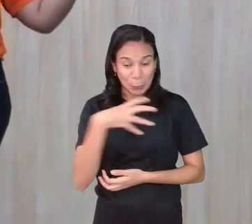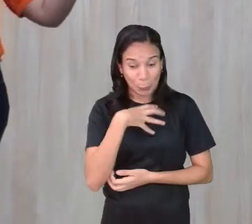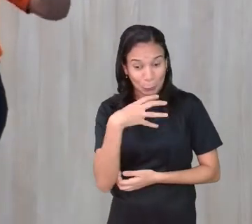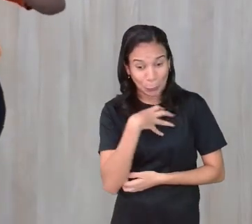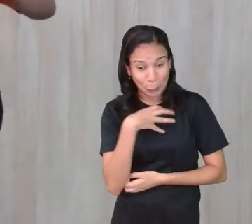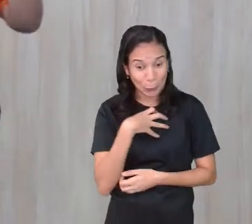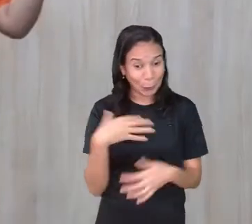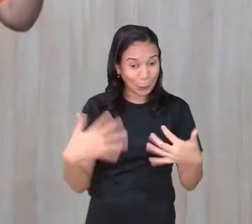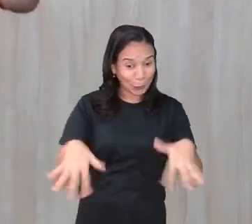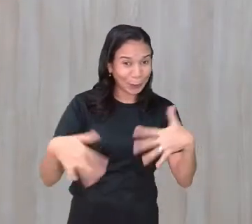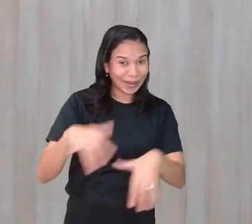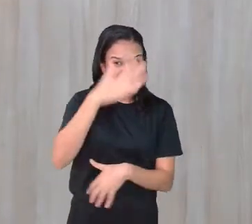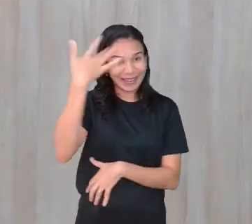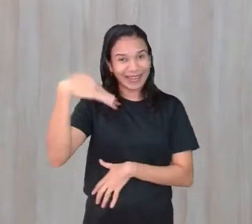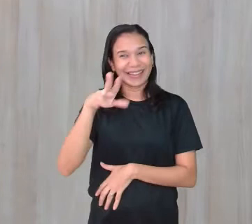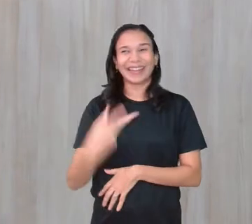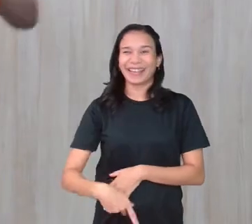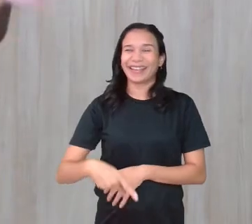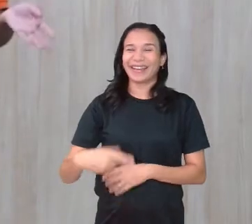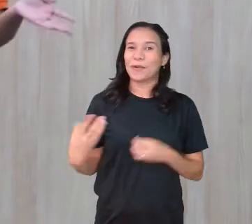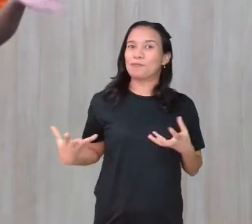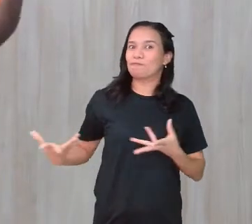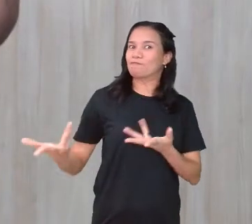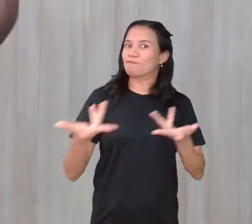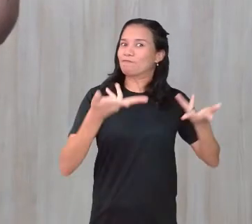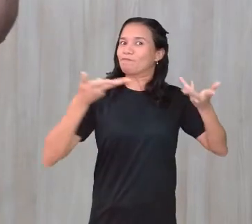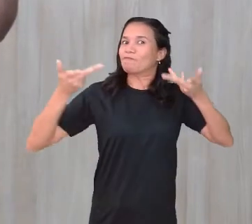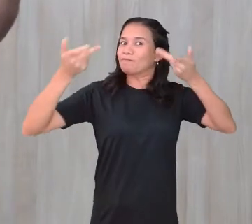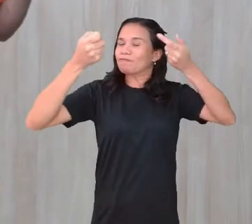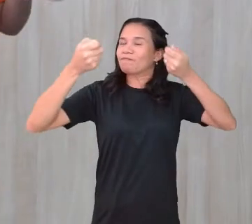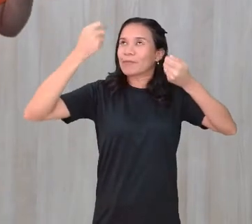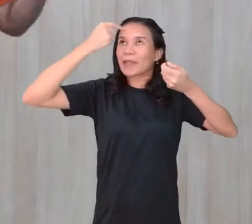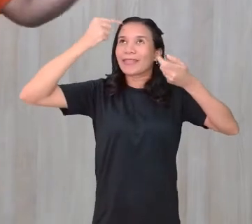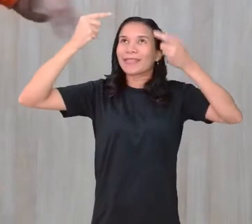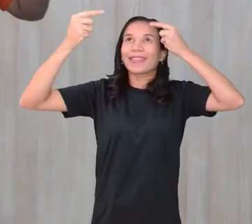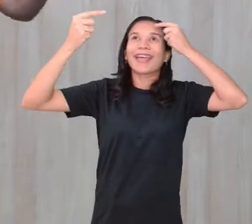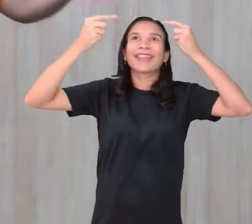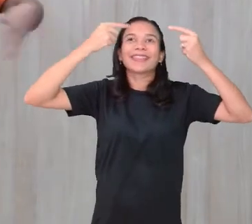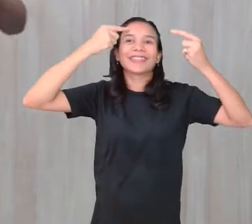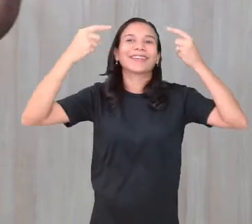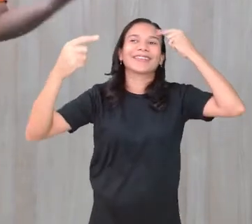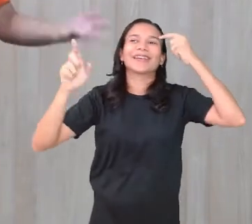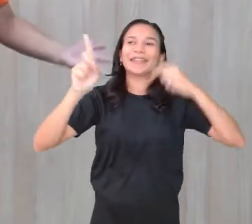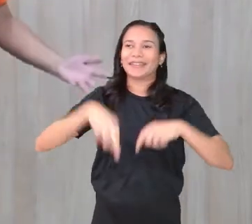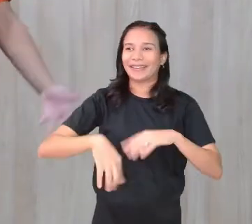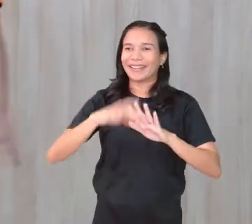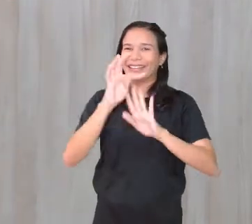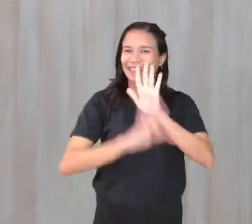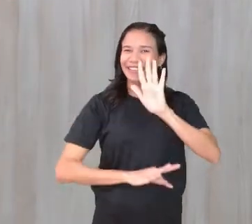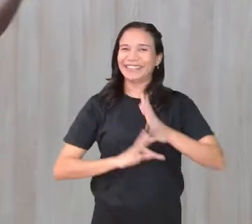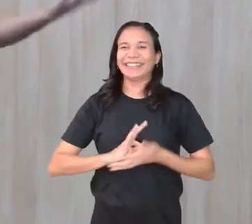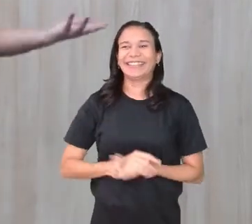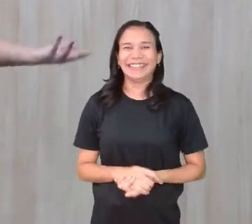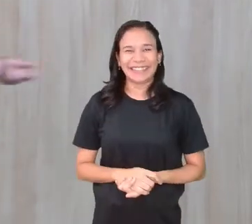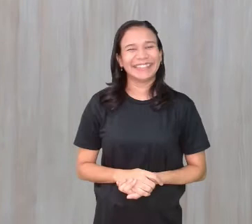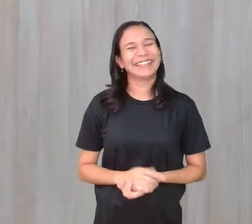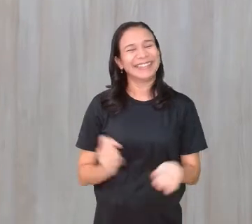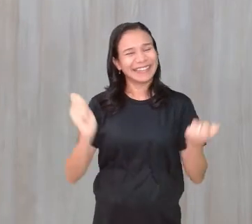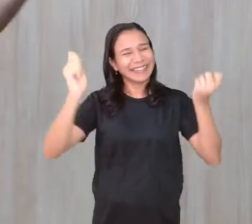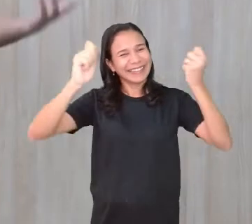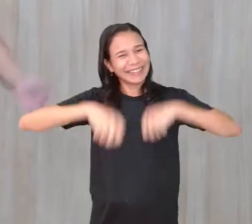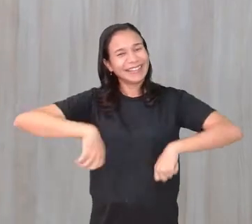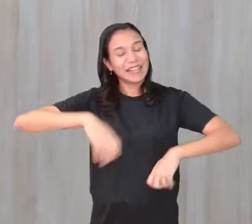inspirado. Tá todo mundo inspirado. Várias camadas aqui de interpretação de texto. O que é que pode ser